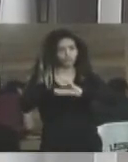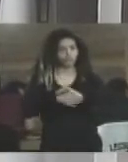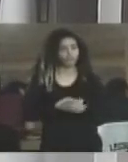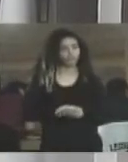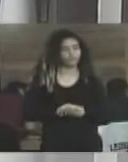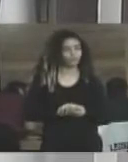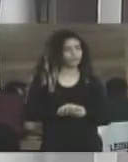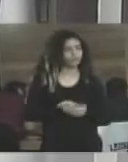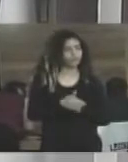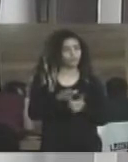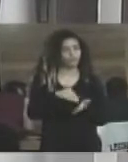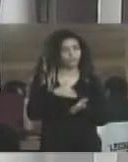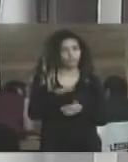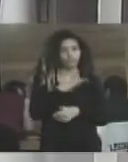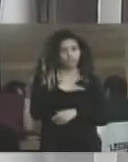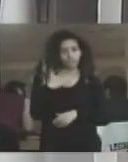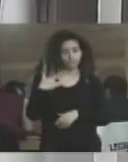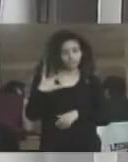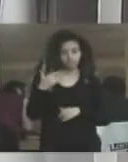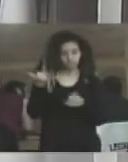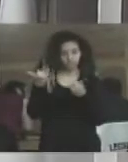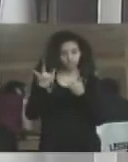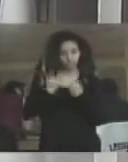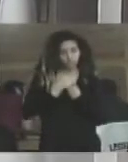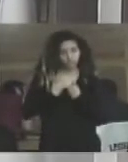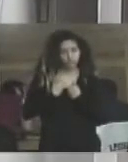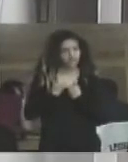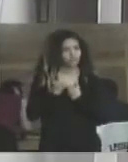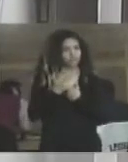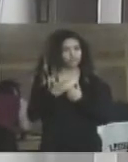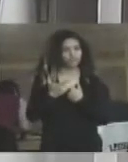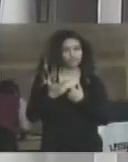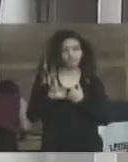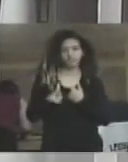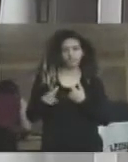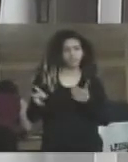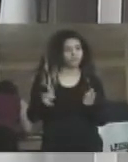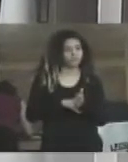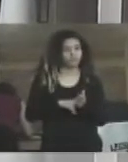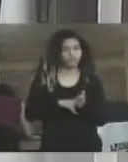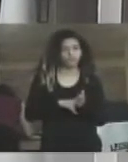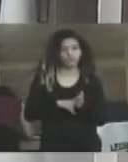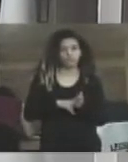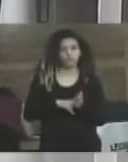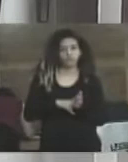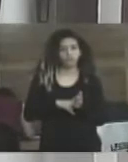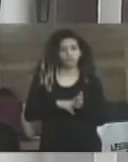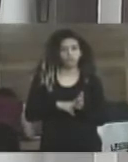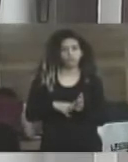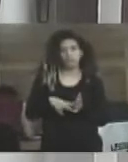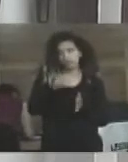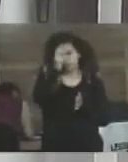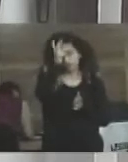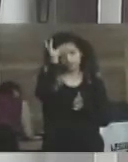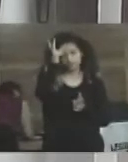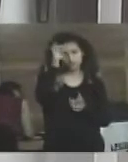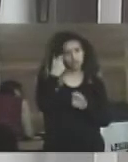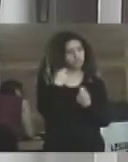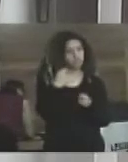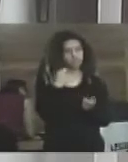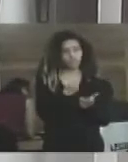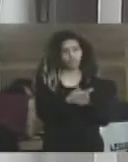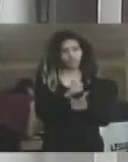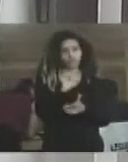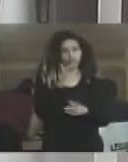a Secretaria de Saúde informou que ela não faz parte da cesta básica do município e que é